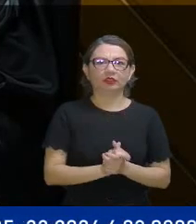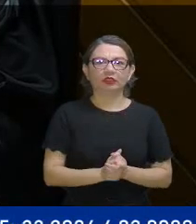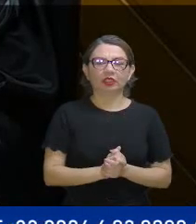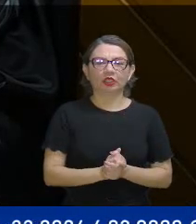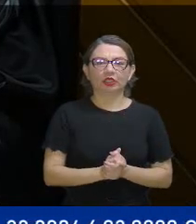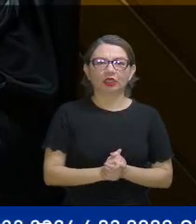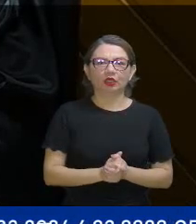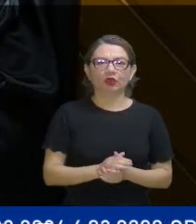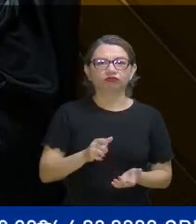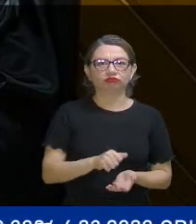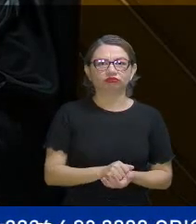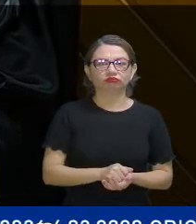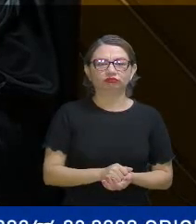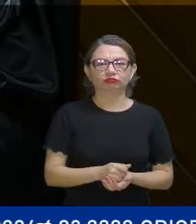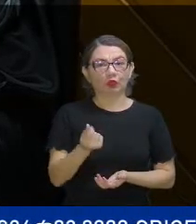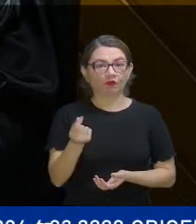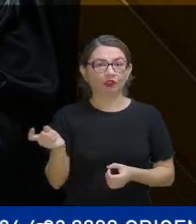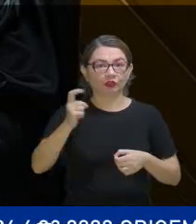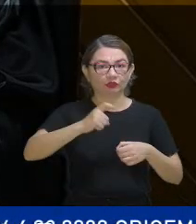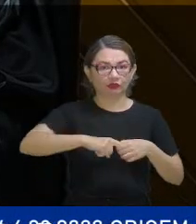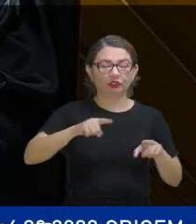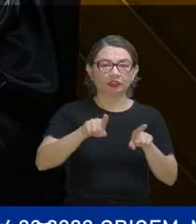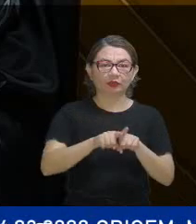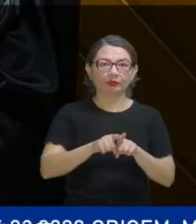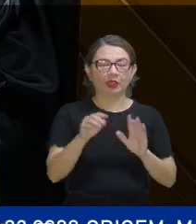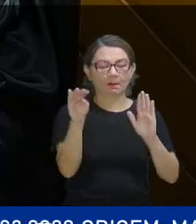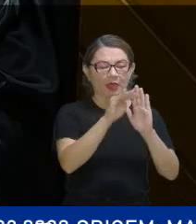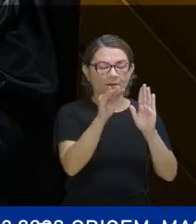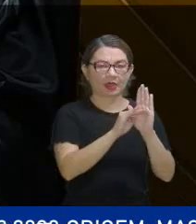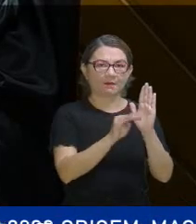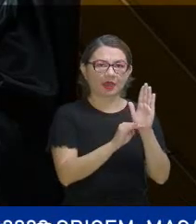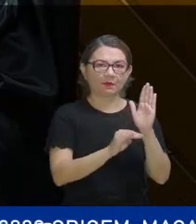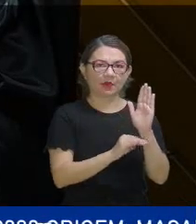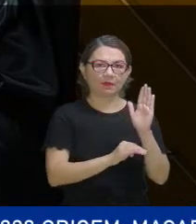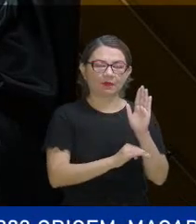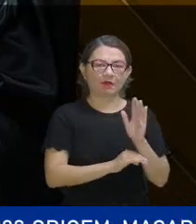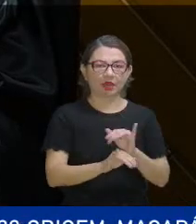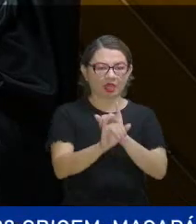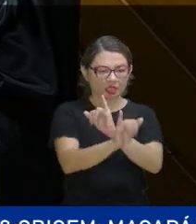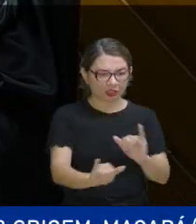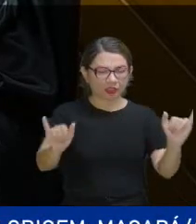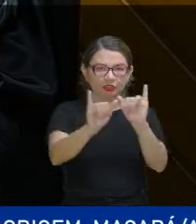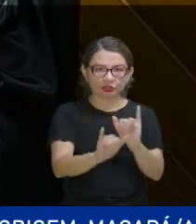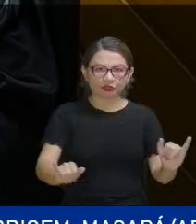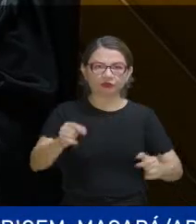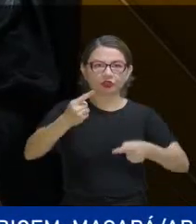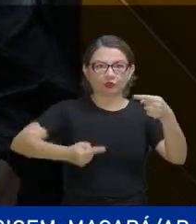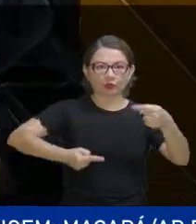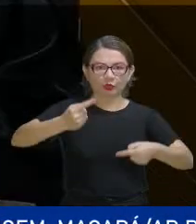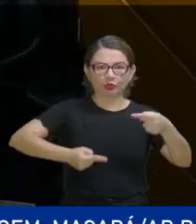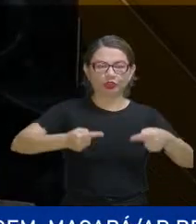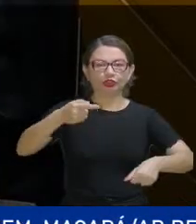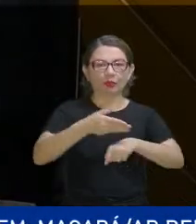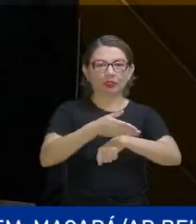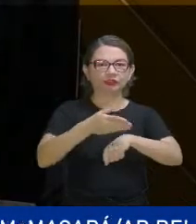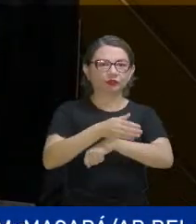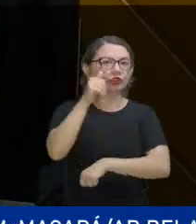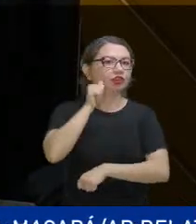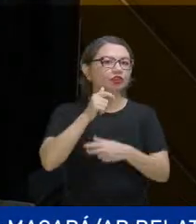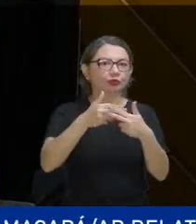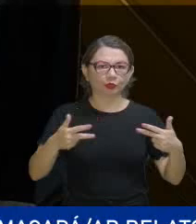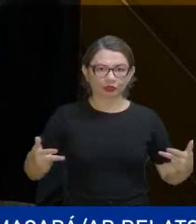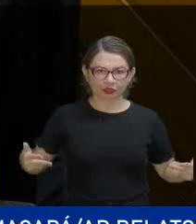cumprimento da aplicação do valor determinado em programas de promoção e difusão da participação política das mulheres no